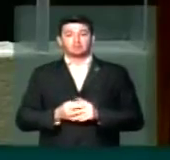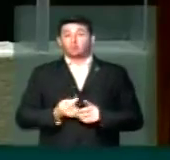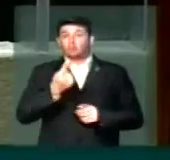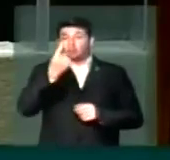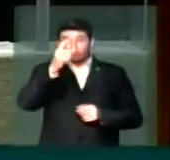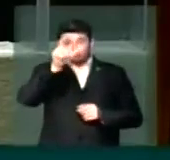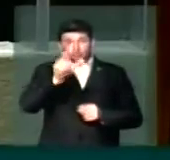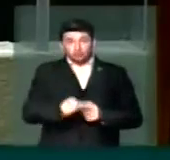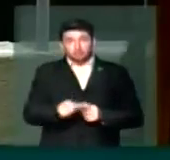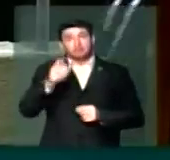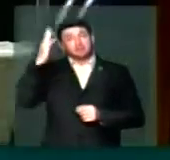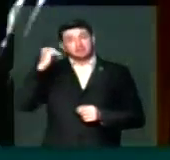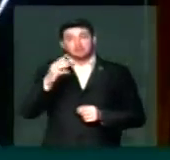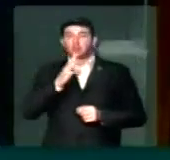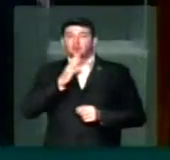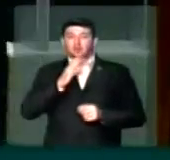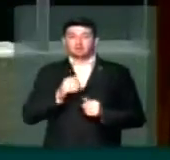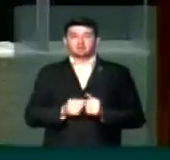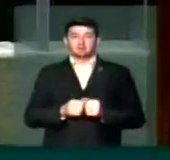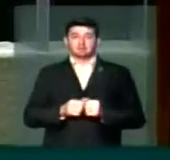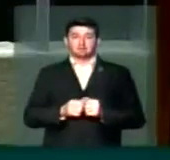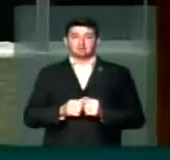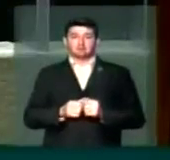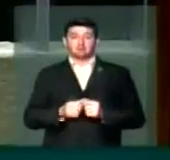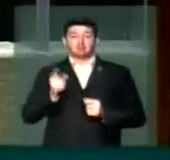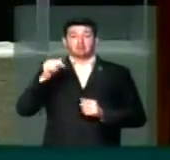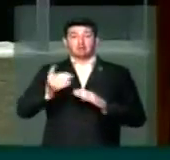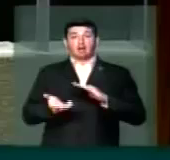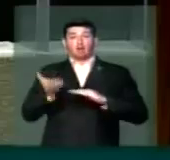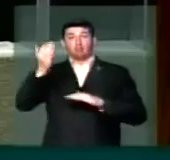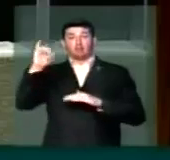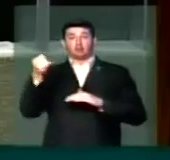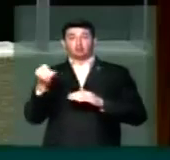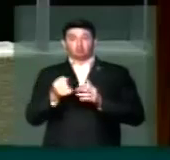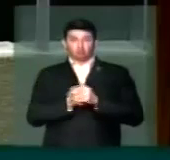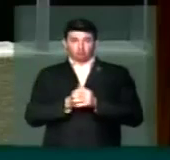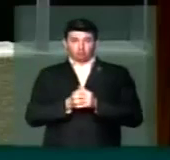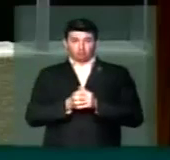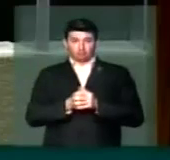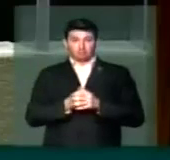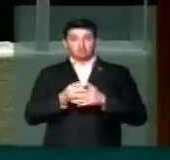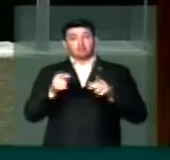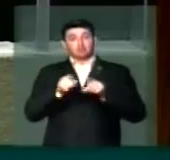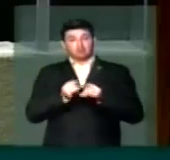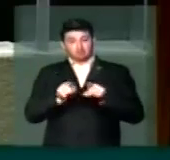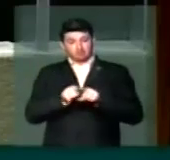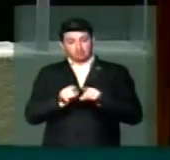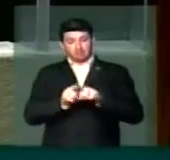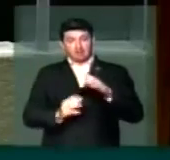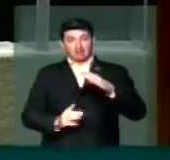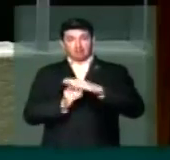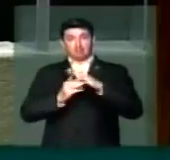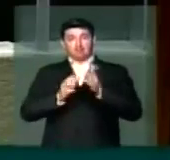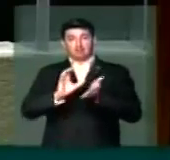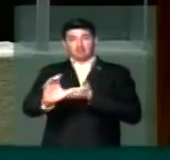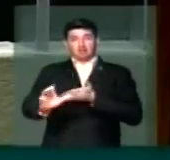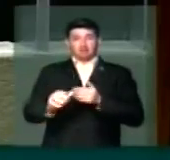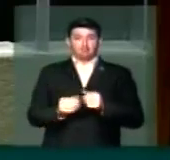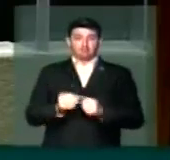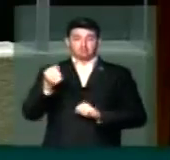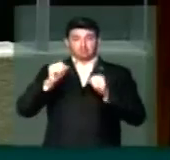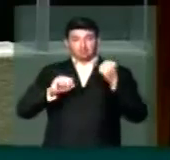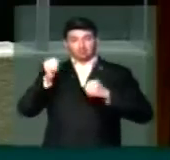via que eles acham possíveis, que é elevar a taxa de juros e consequente restrição do